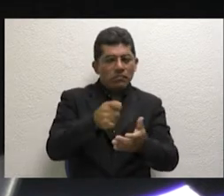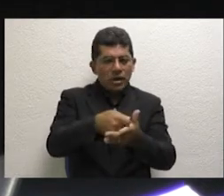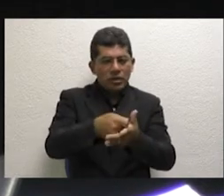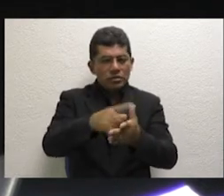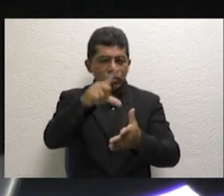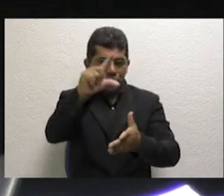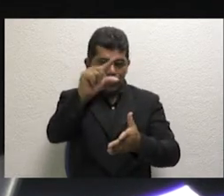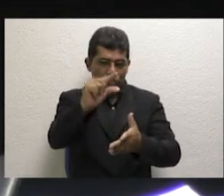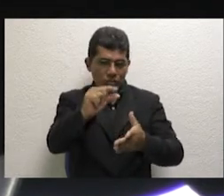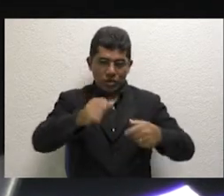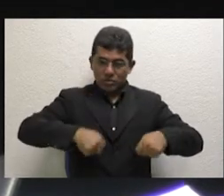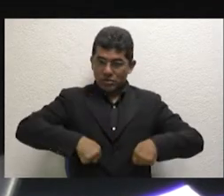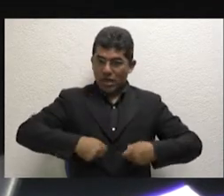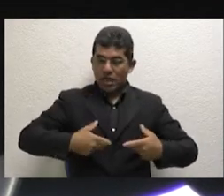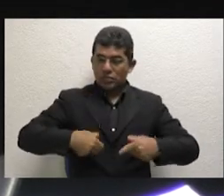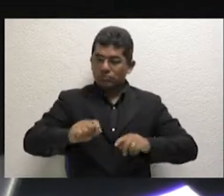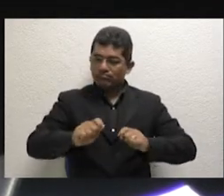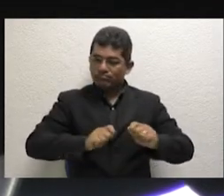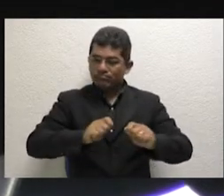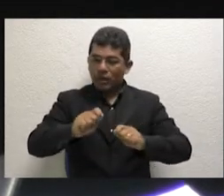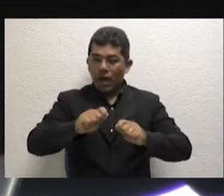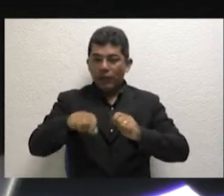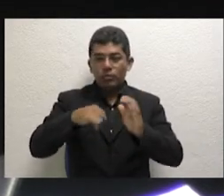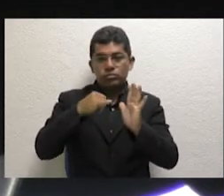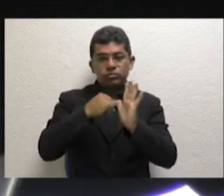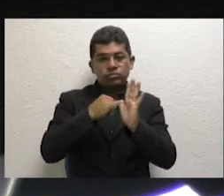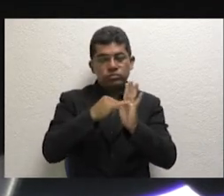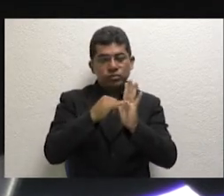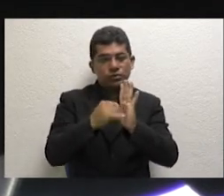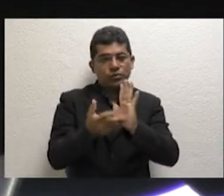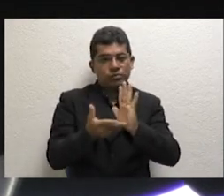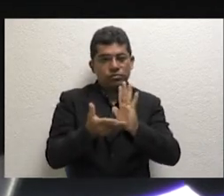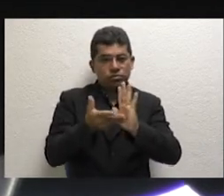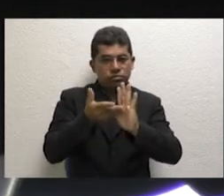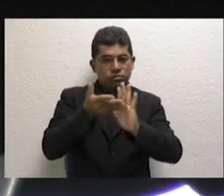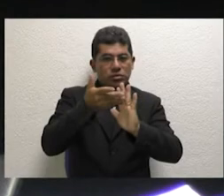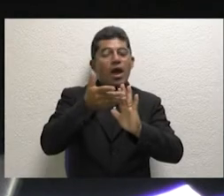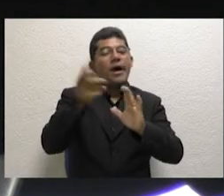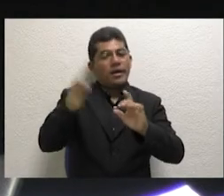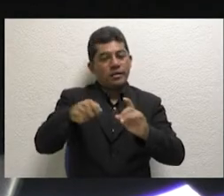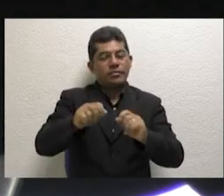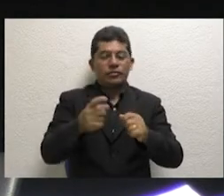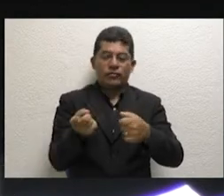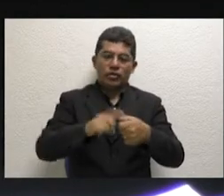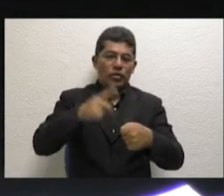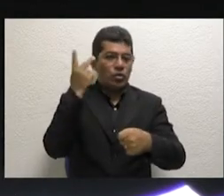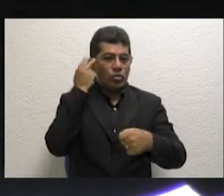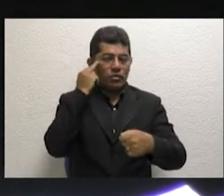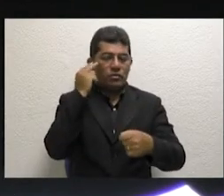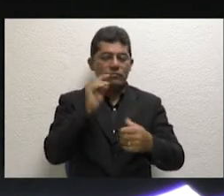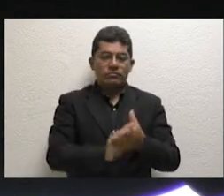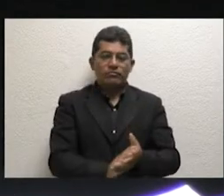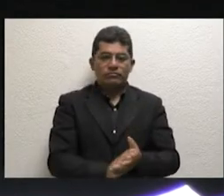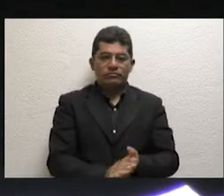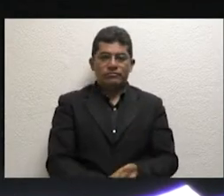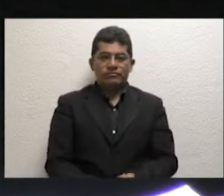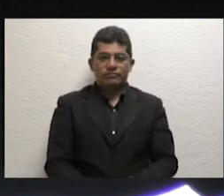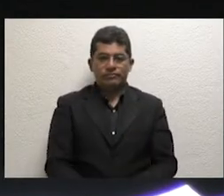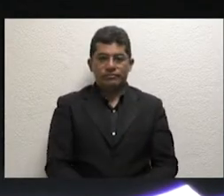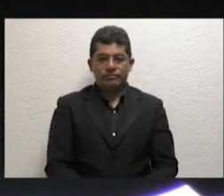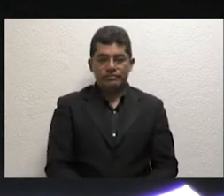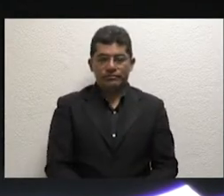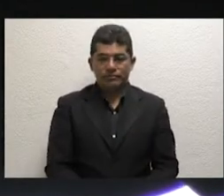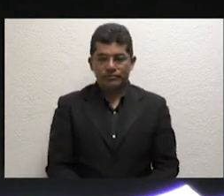para que ele não incorra na improbidade administrativa da lei de responsabilidade